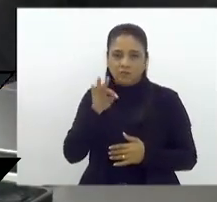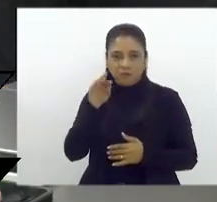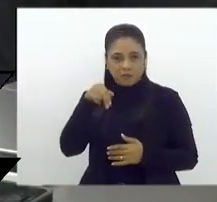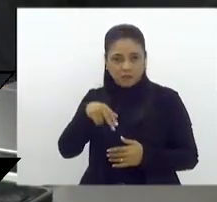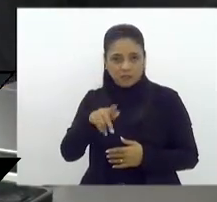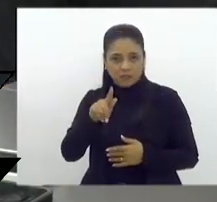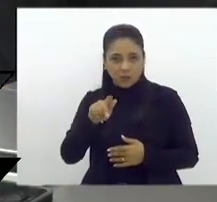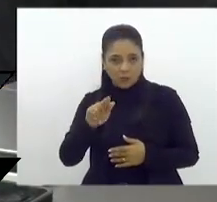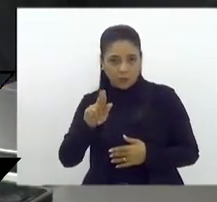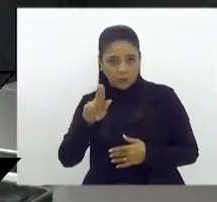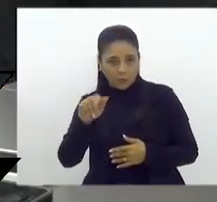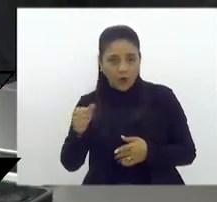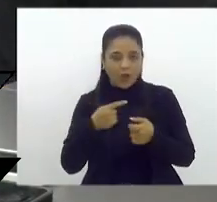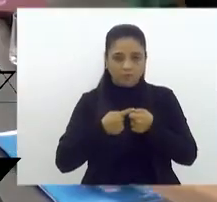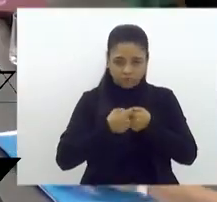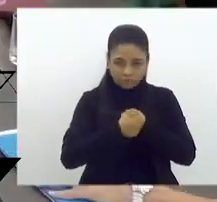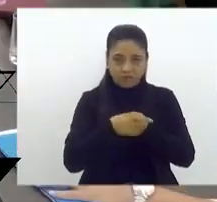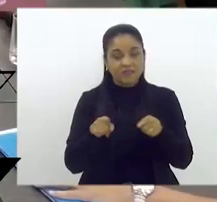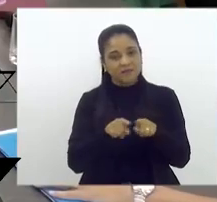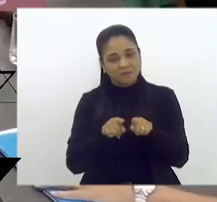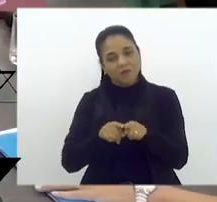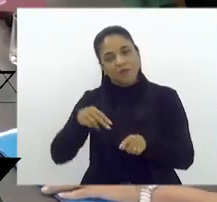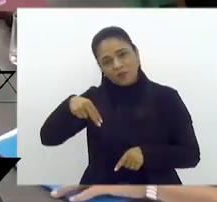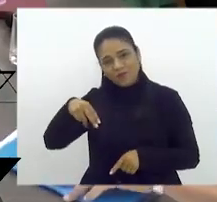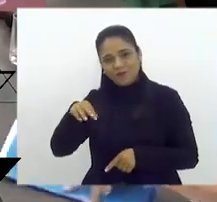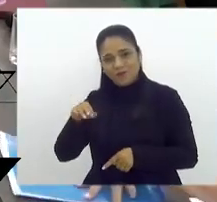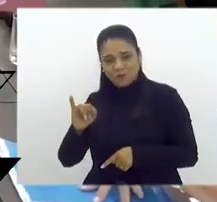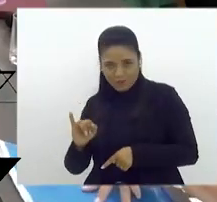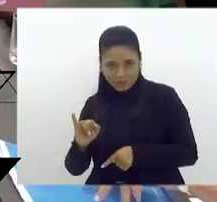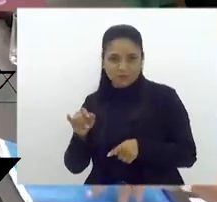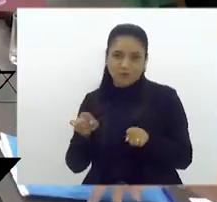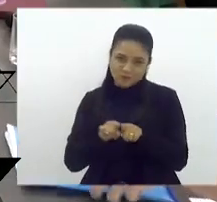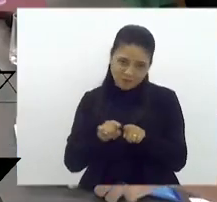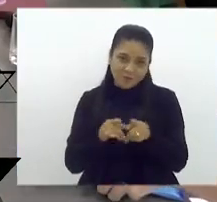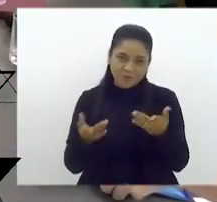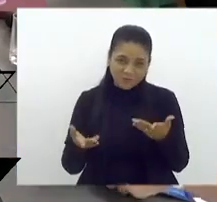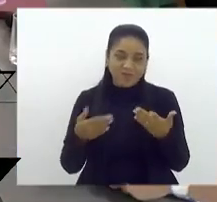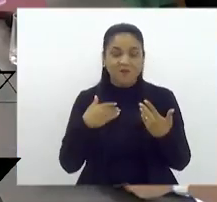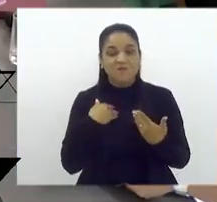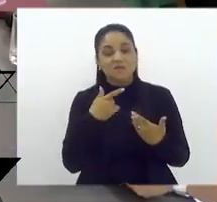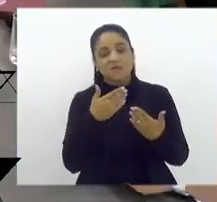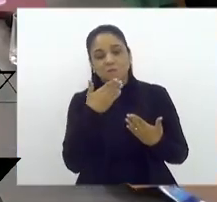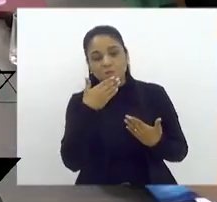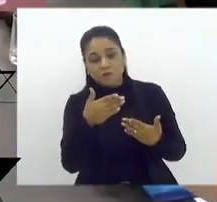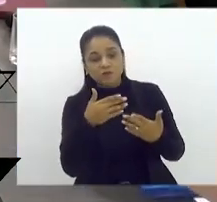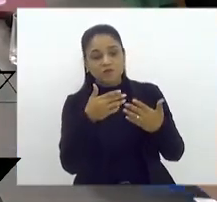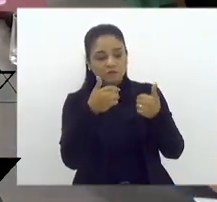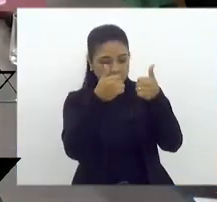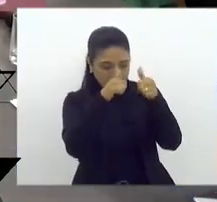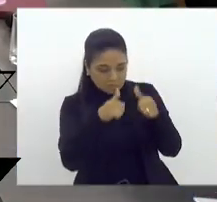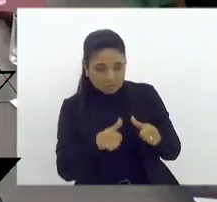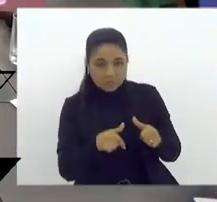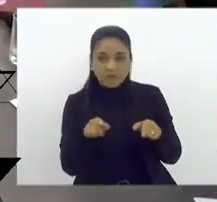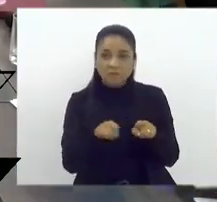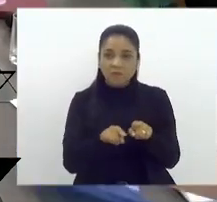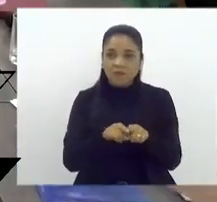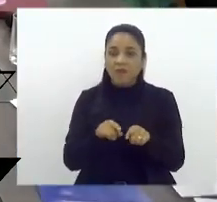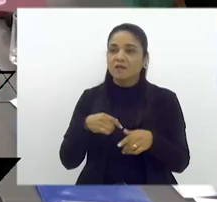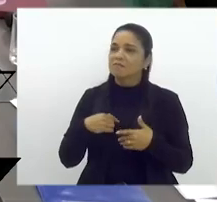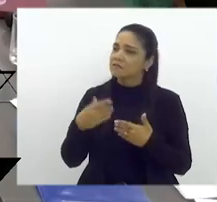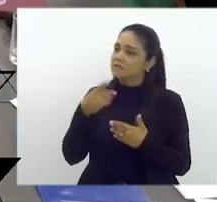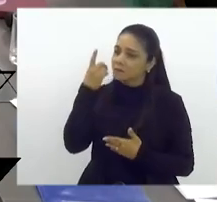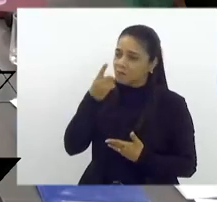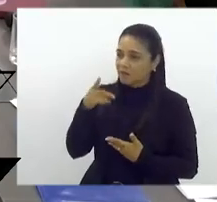carinho, a Laranja de Nova Iguaçu também. Eu aproveito que o senhor pediu vista. Deputado Delaroli, seja bem-vindo.